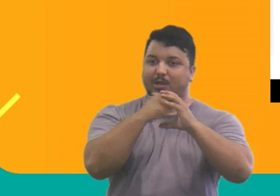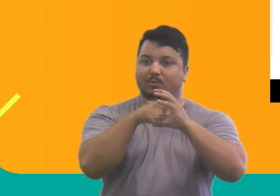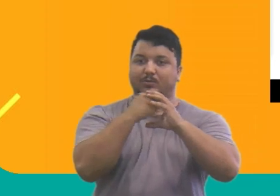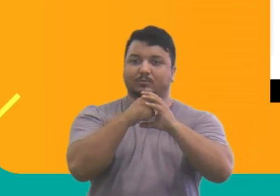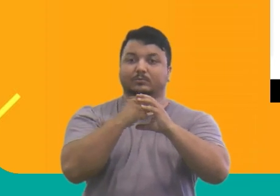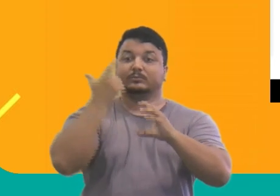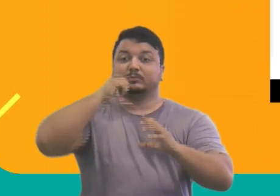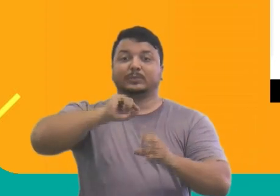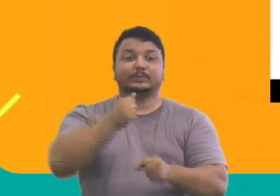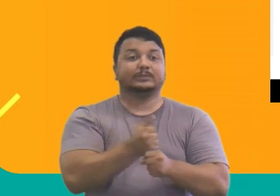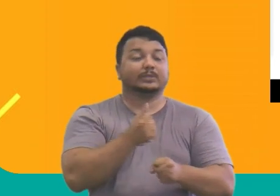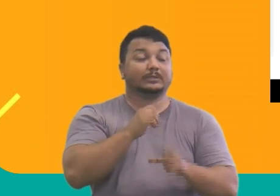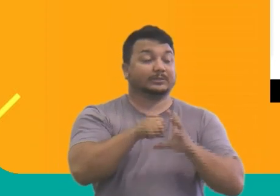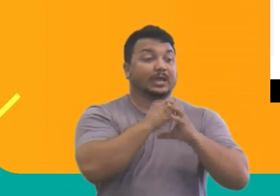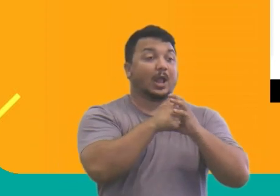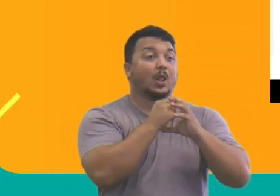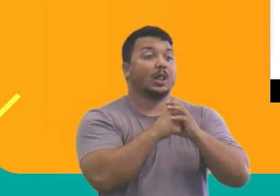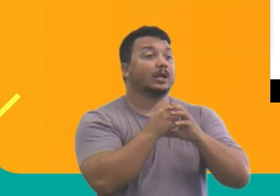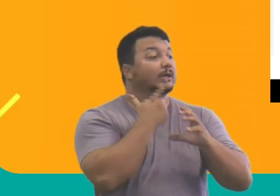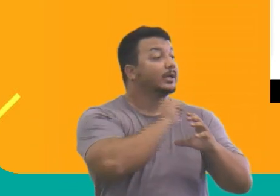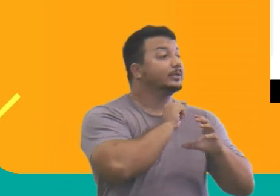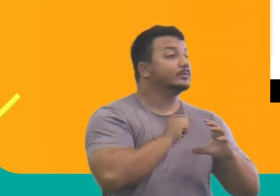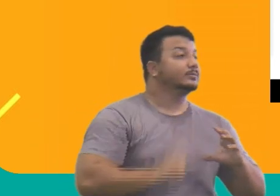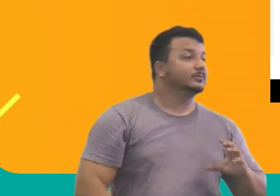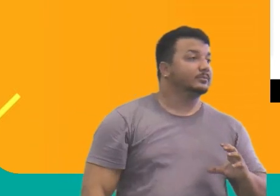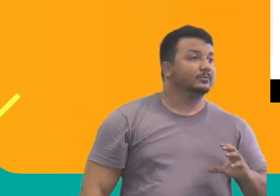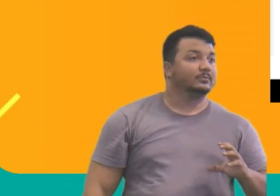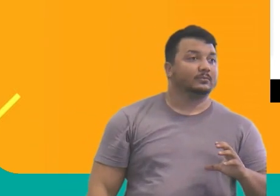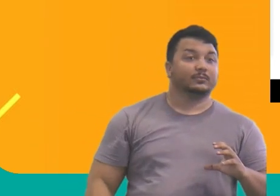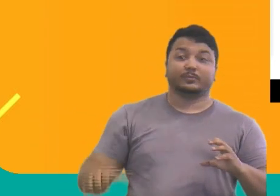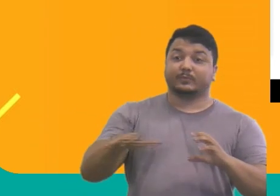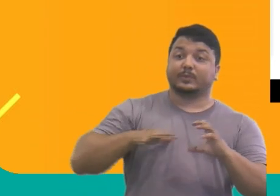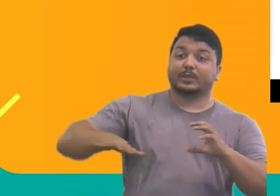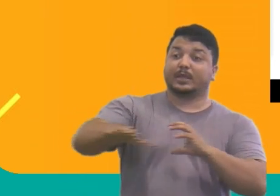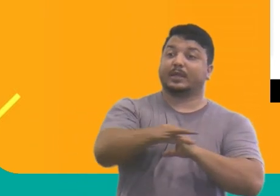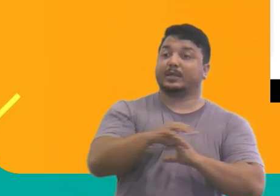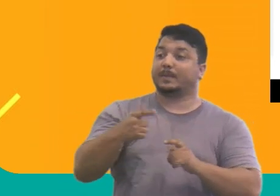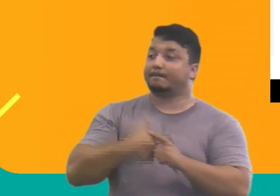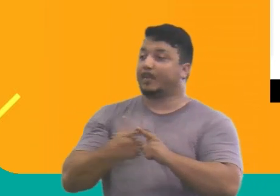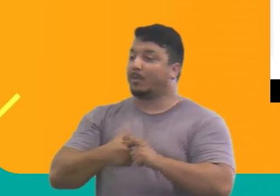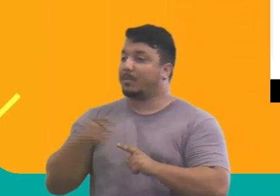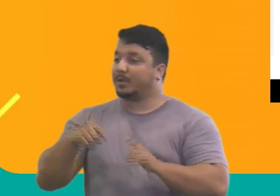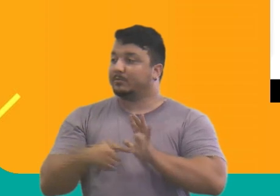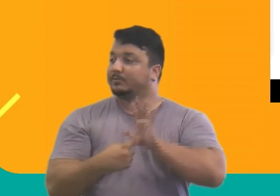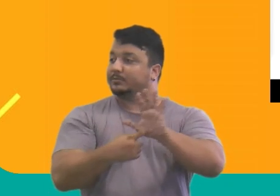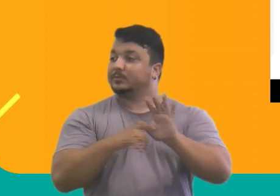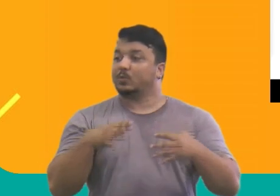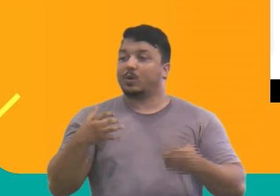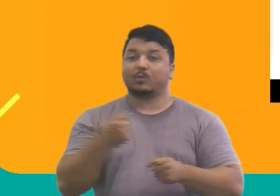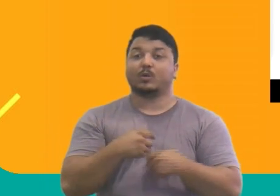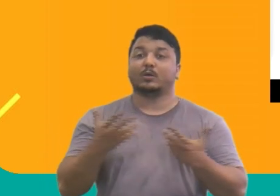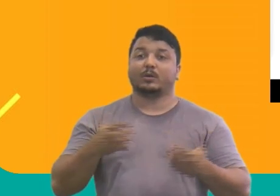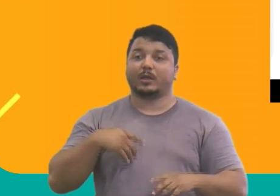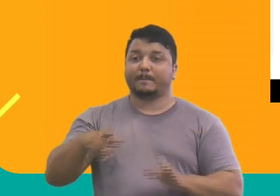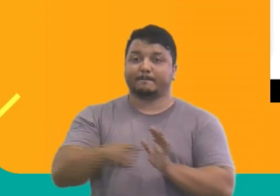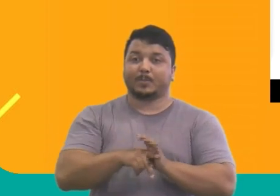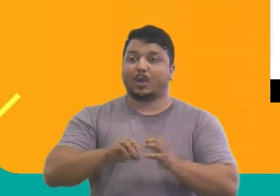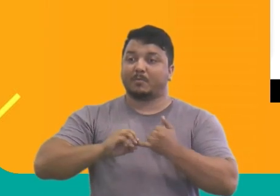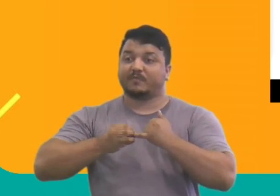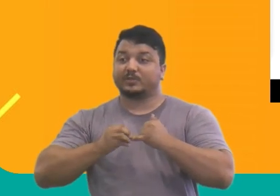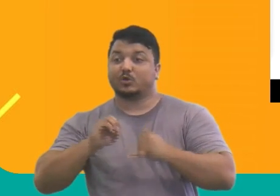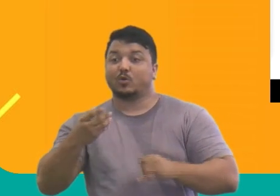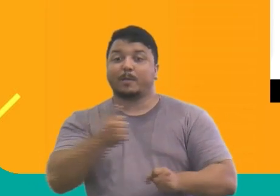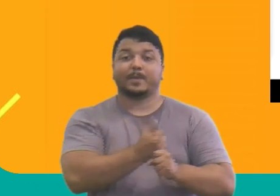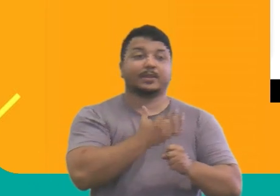é a minha célula nesse caso? Nessa situação, problema que eu estou criando, é o caldo do feijão ou